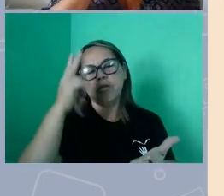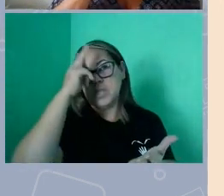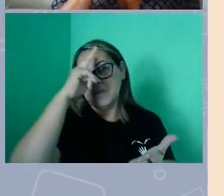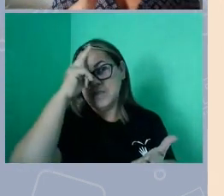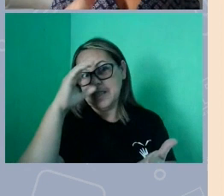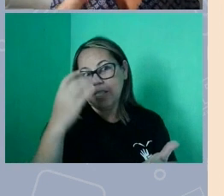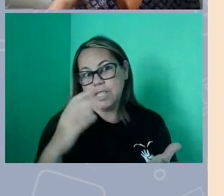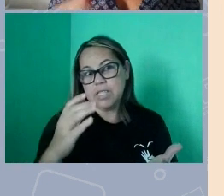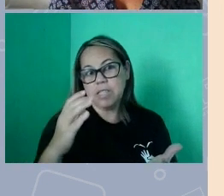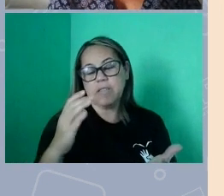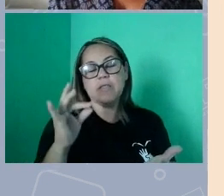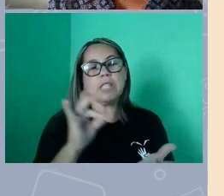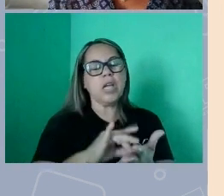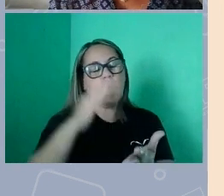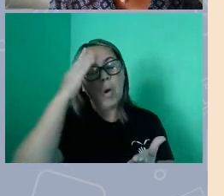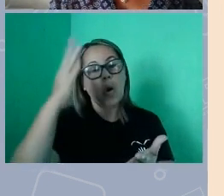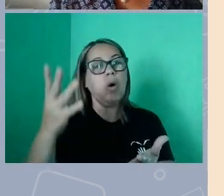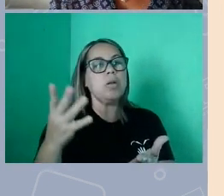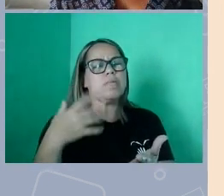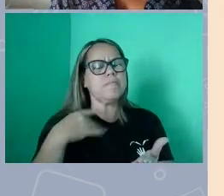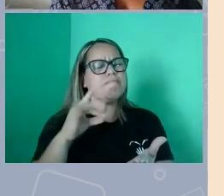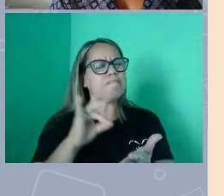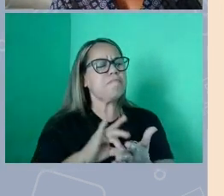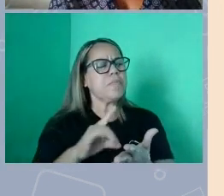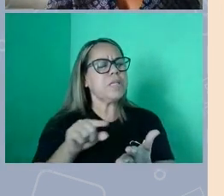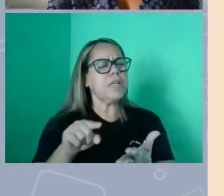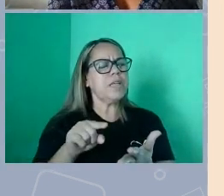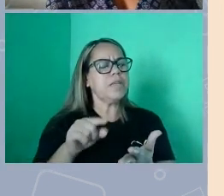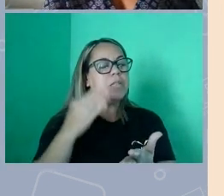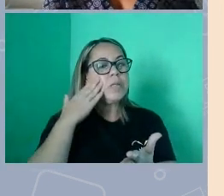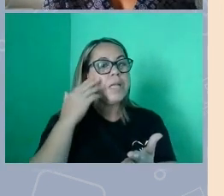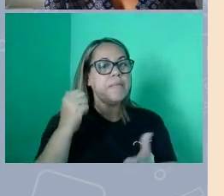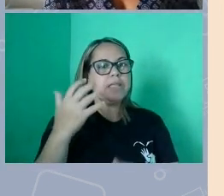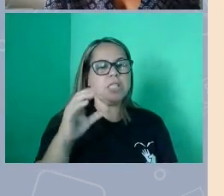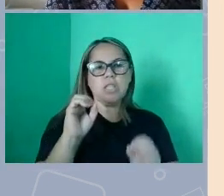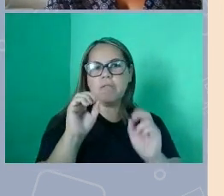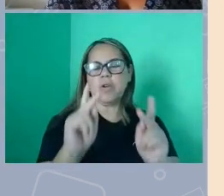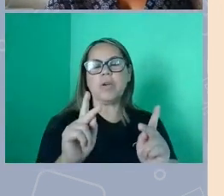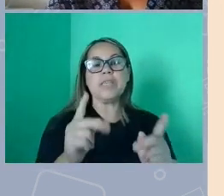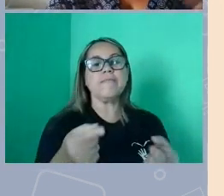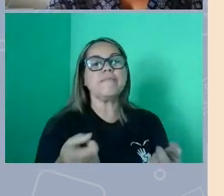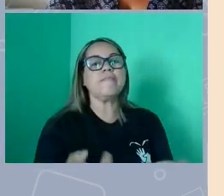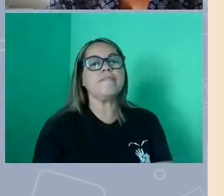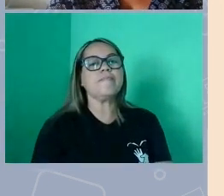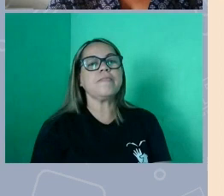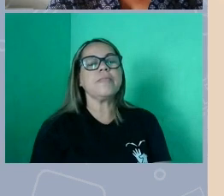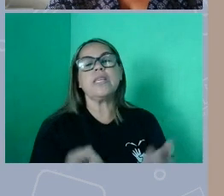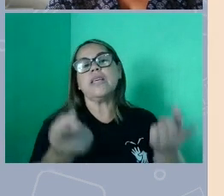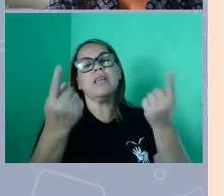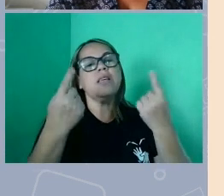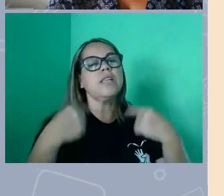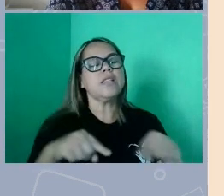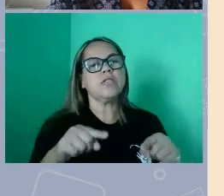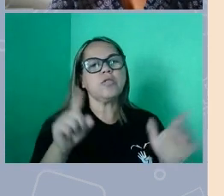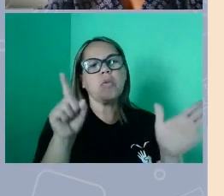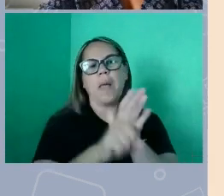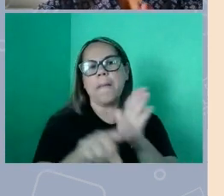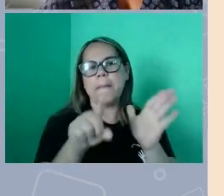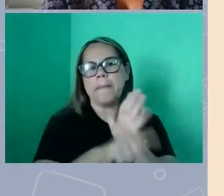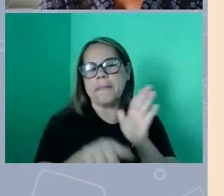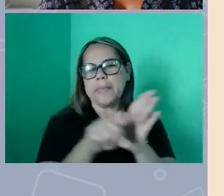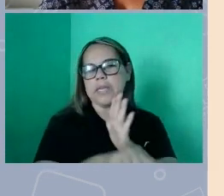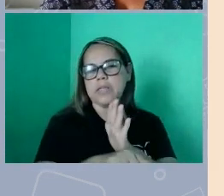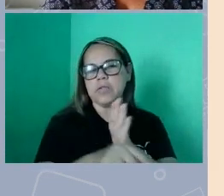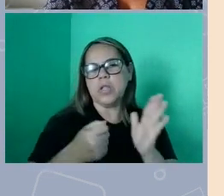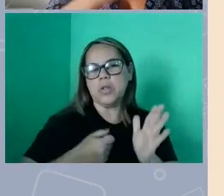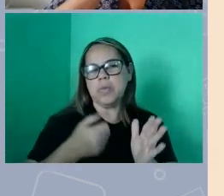para poder se legitimar enquanto saber científico ok partindo para a questão seguinte do simulado a questão